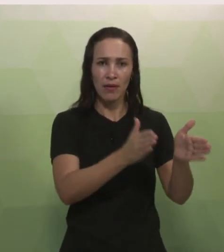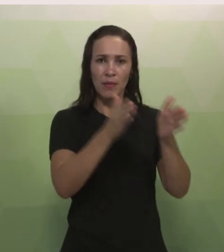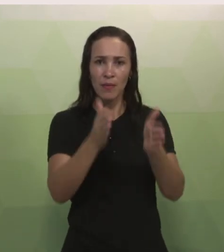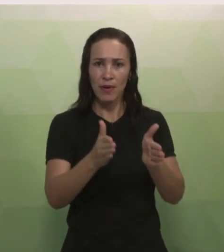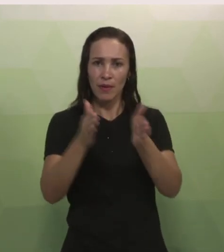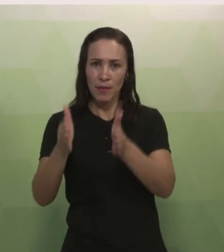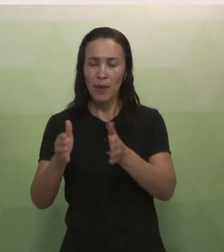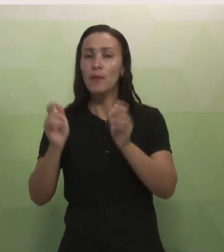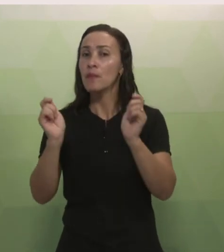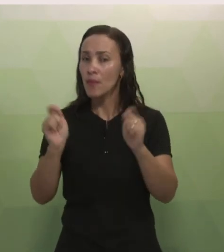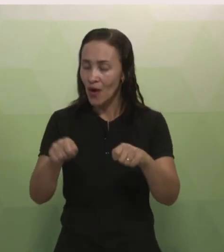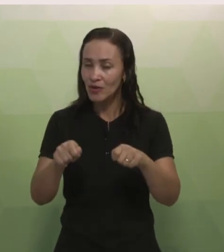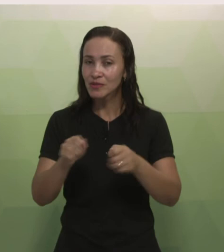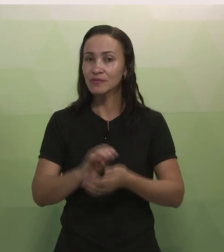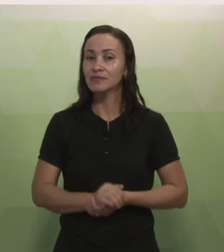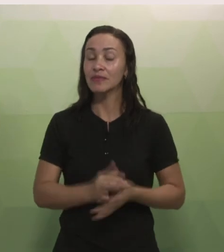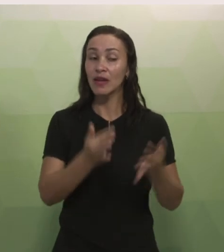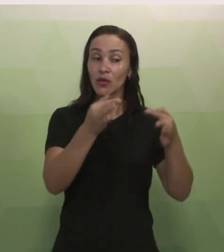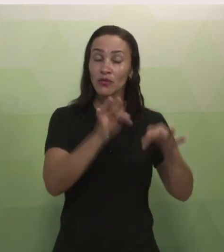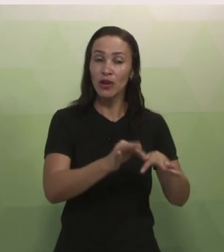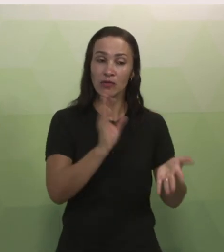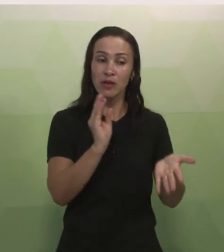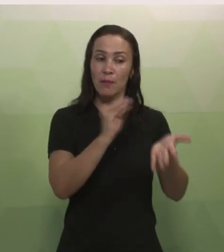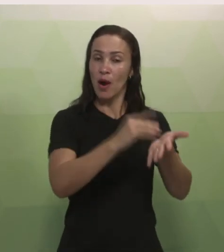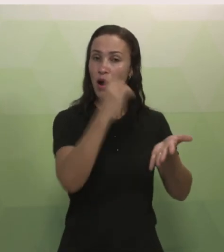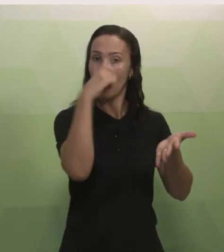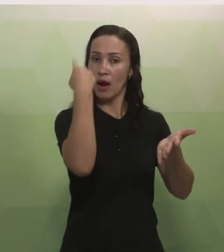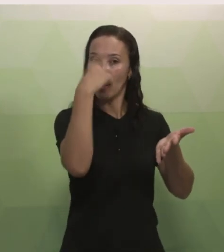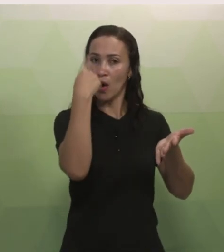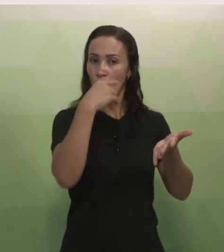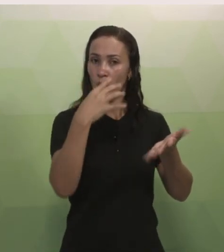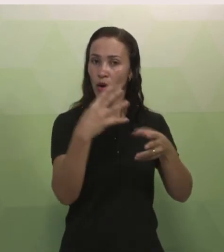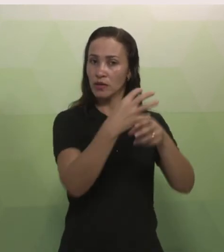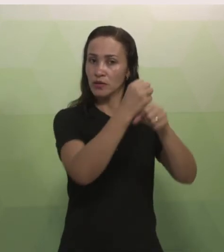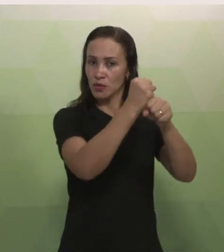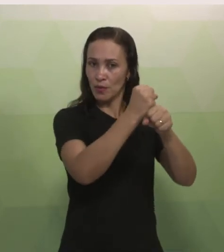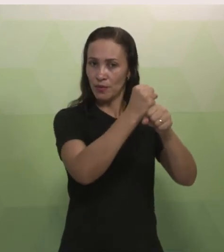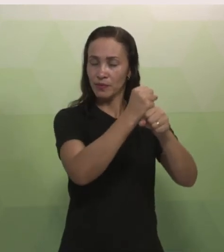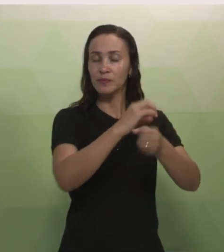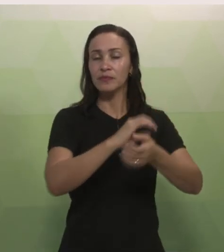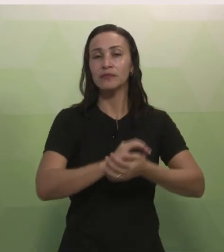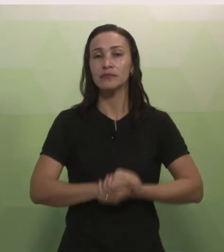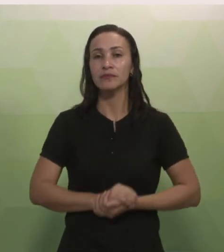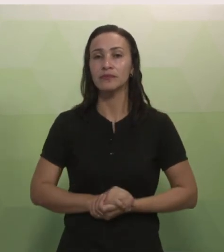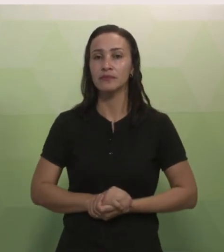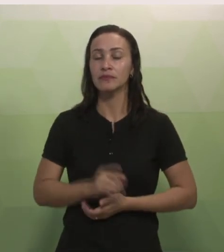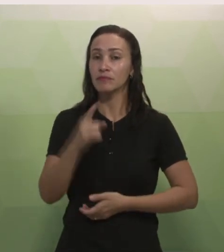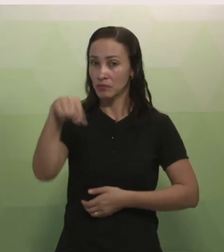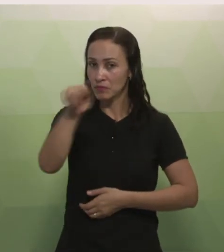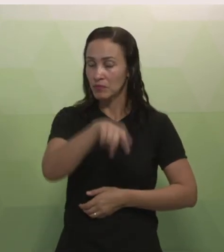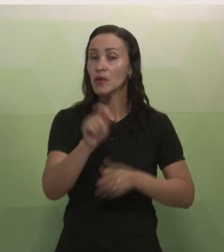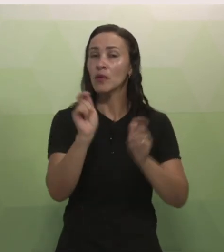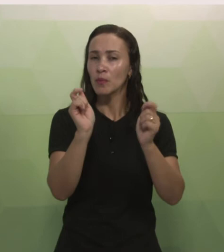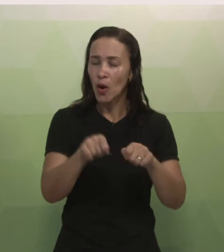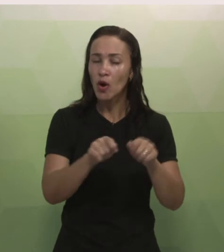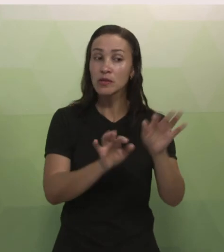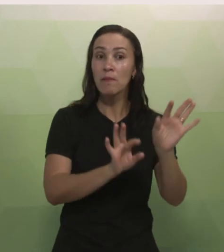anualmente, você vai colocar as horas que você cumpriu, né? Aí vocês podem